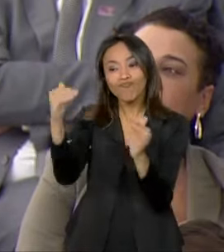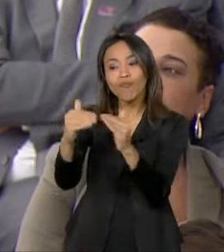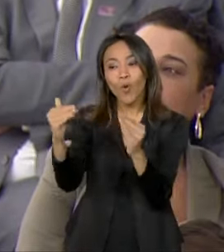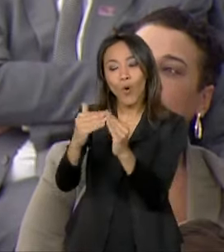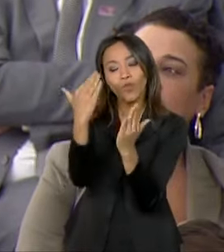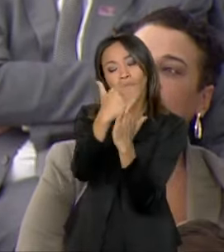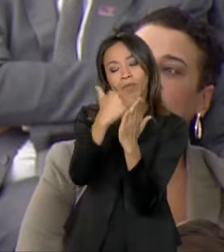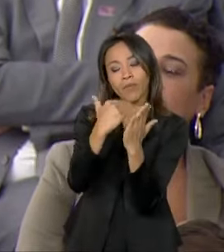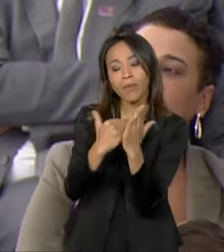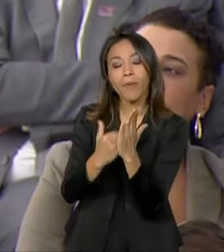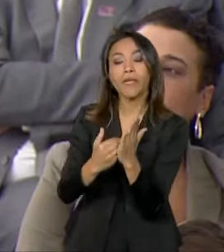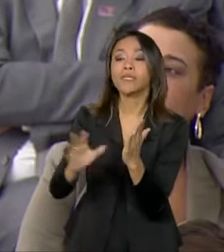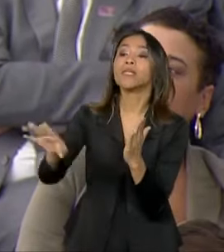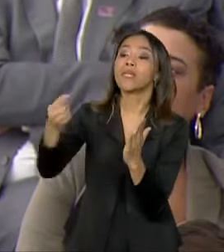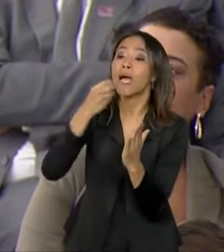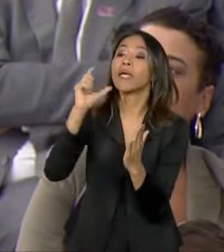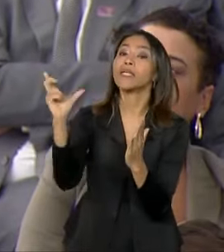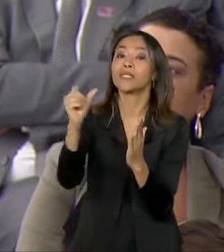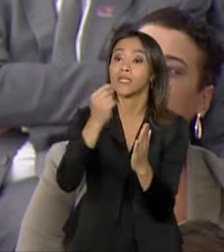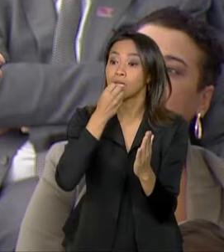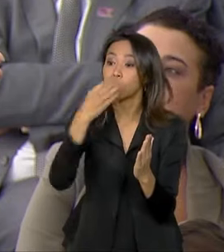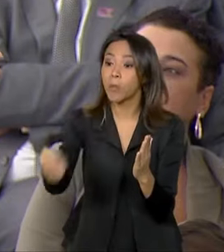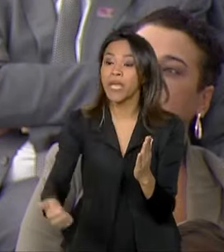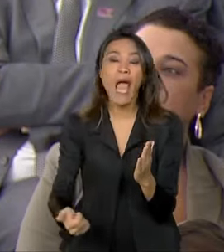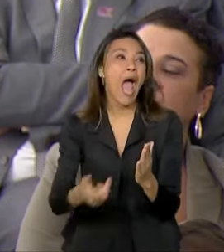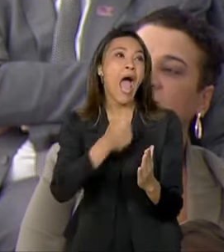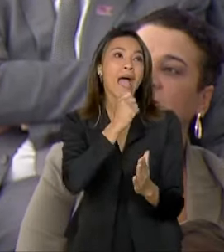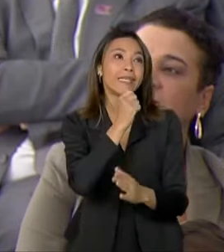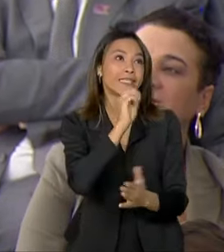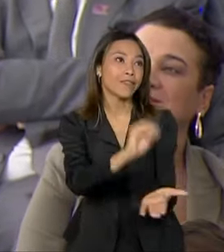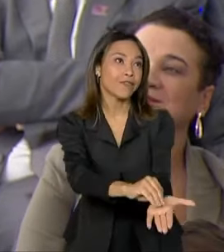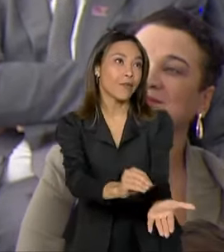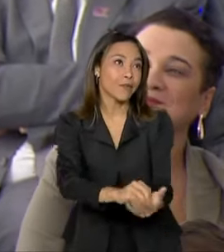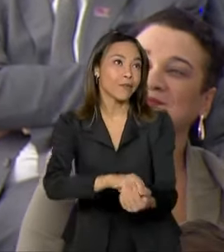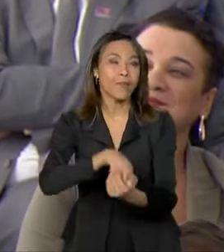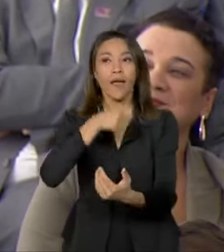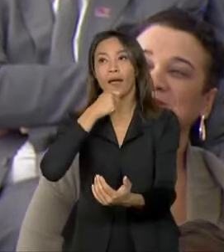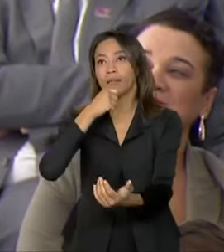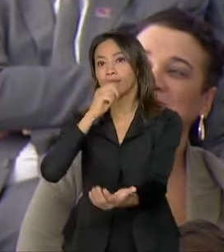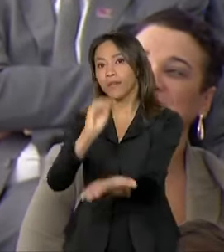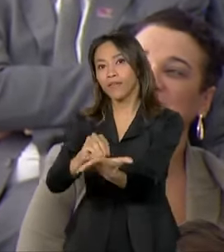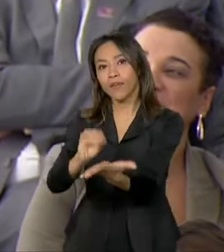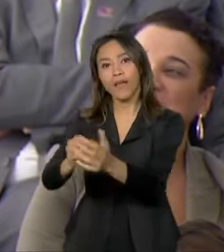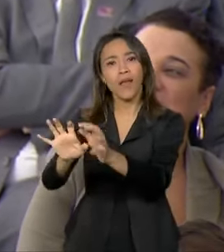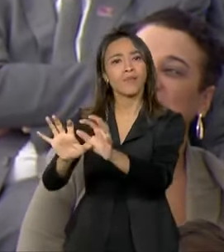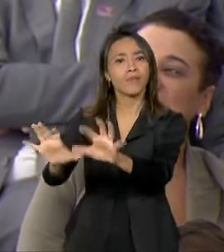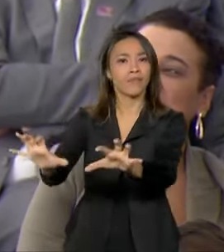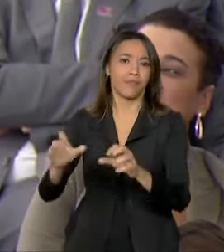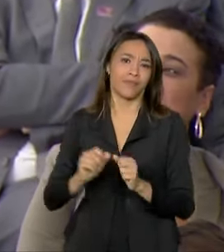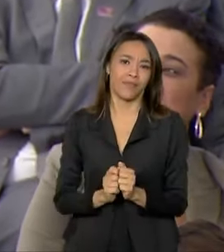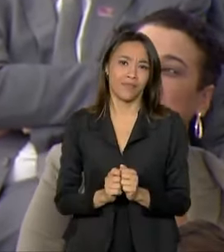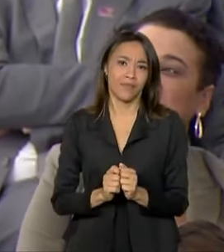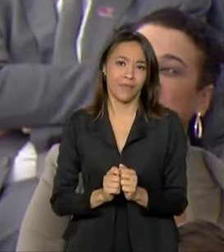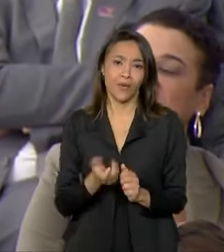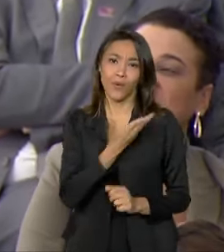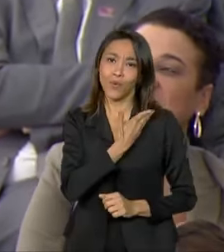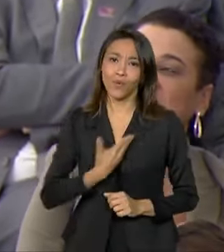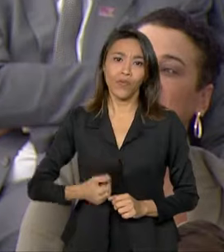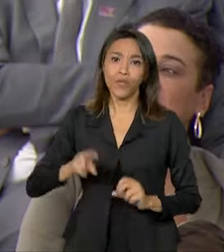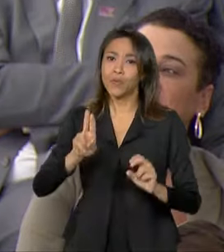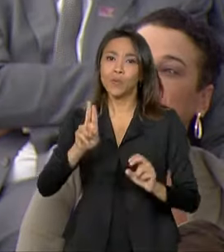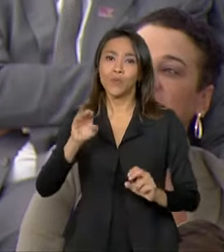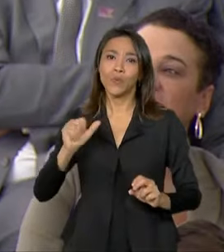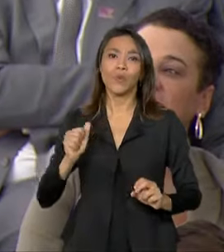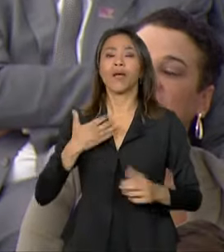saírem, que a empresa perguntar, e daí, tudo bem? Ainda não é suficiente. É assim. Mas também vale para os trabalhadores.